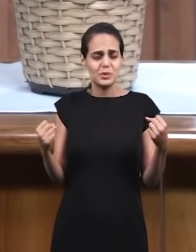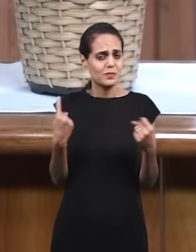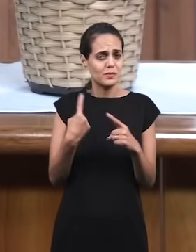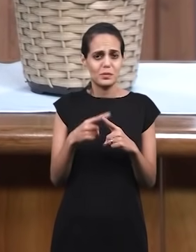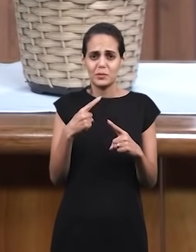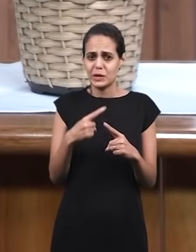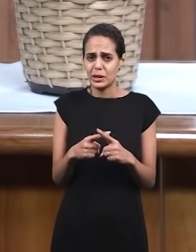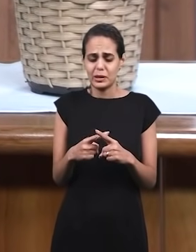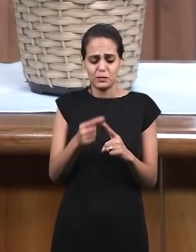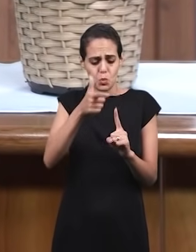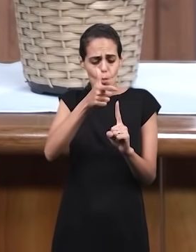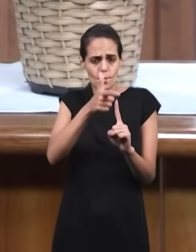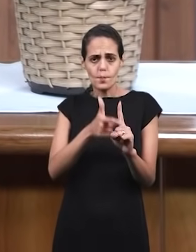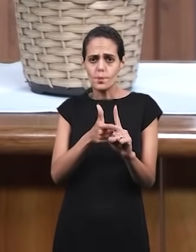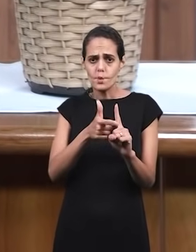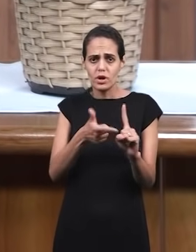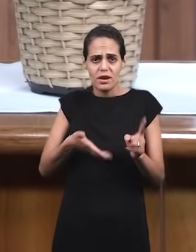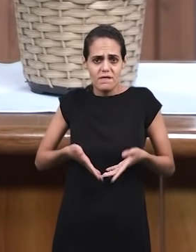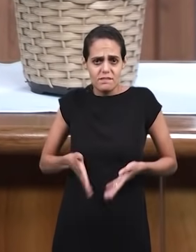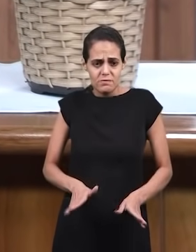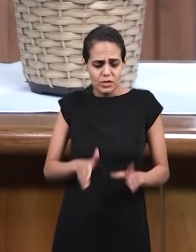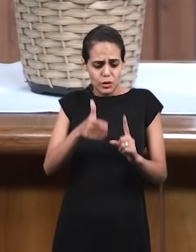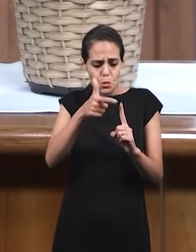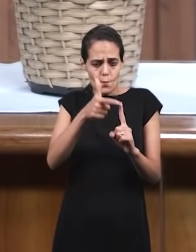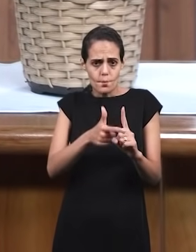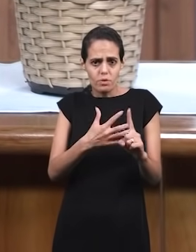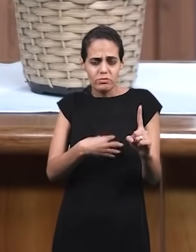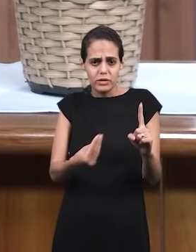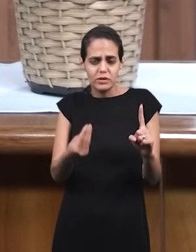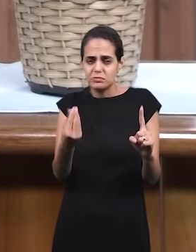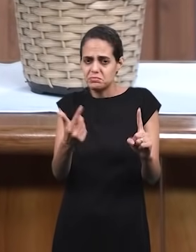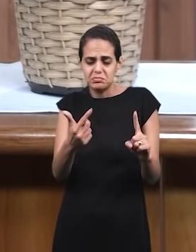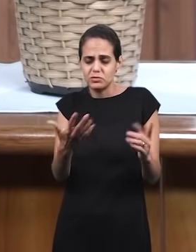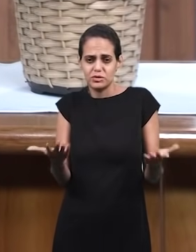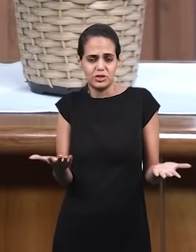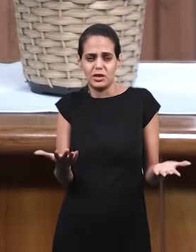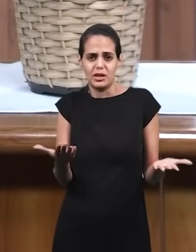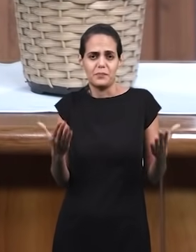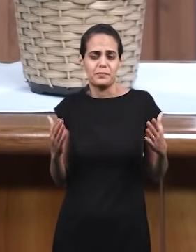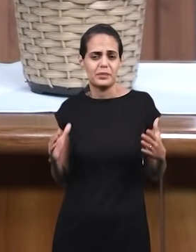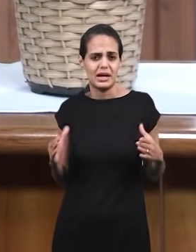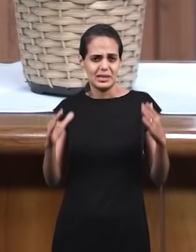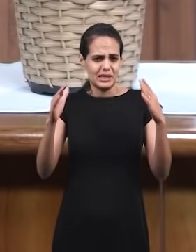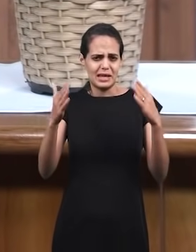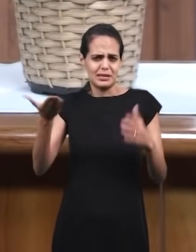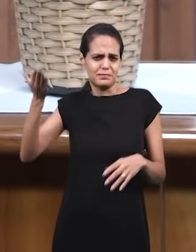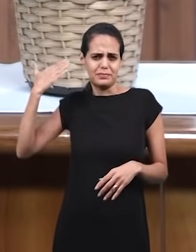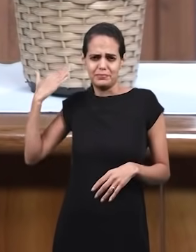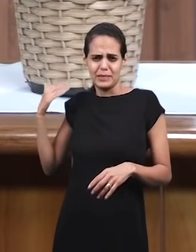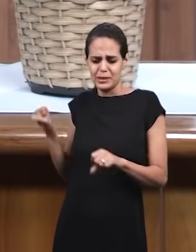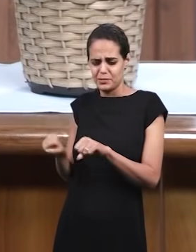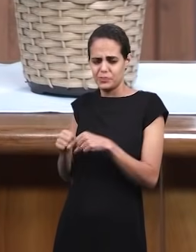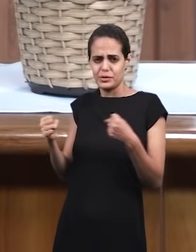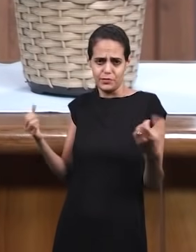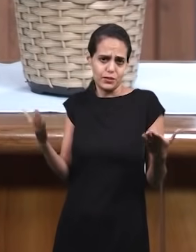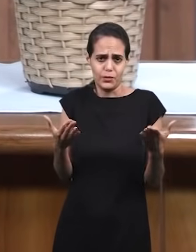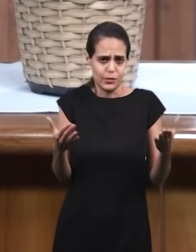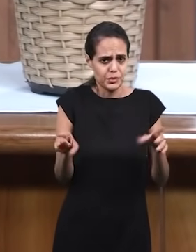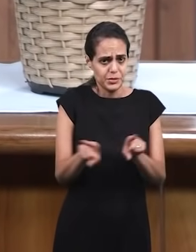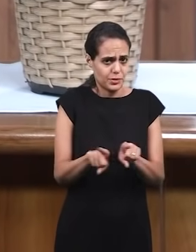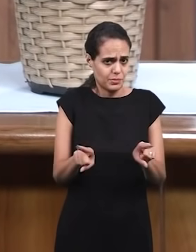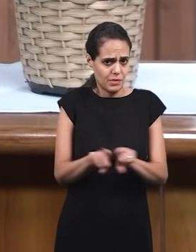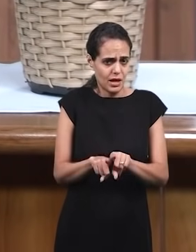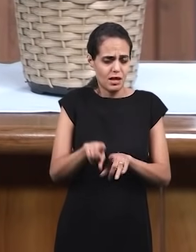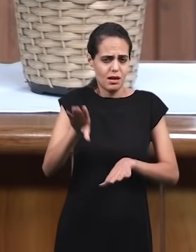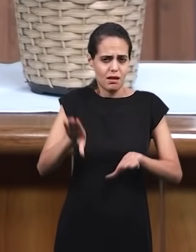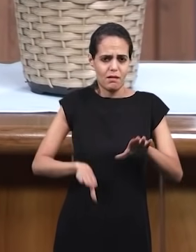quê? Porque ela não podia ter filhos. A ciência da época não tinha como resolver. E hoje também nós vemos muitos fatos que